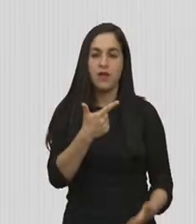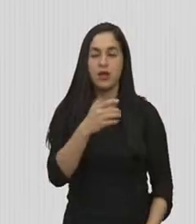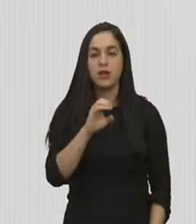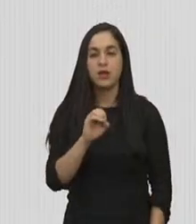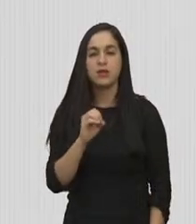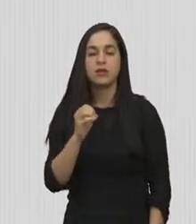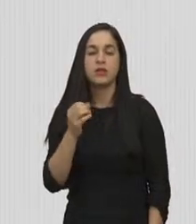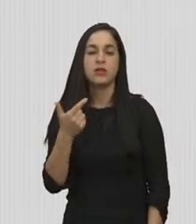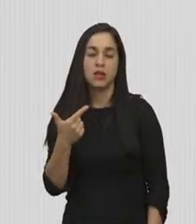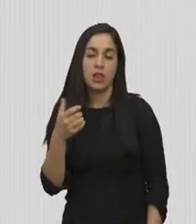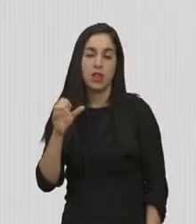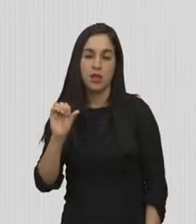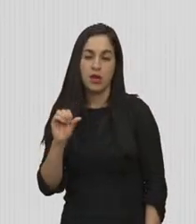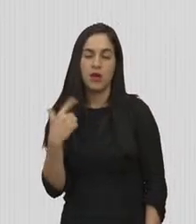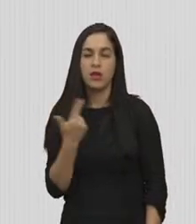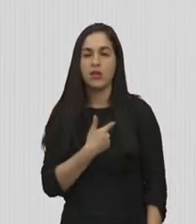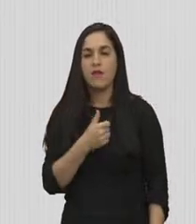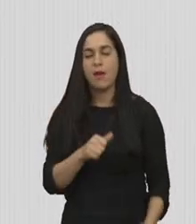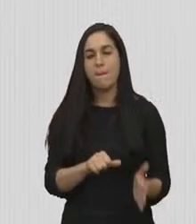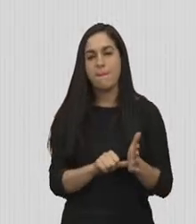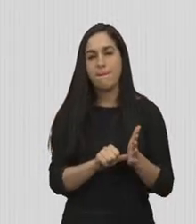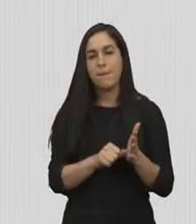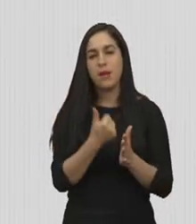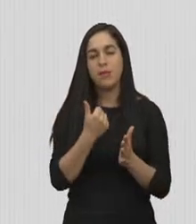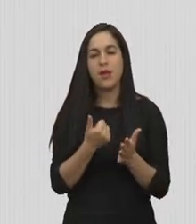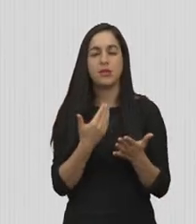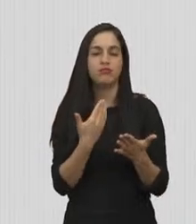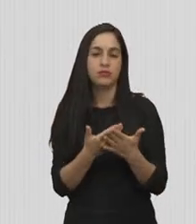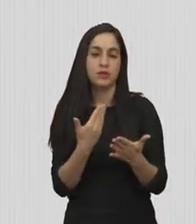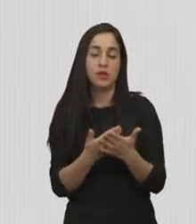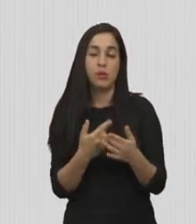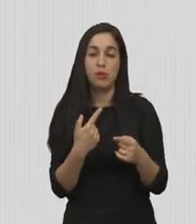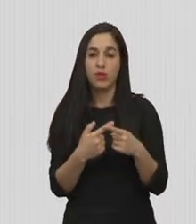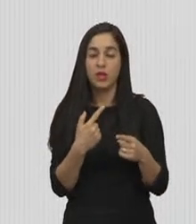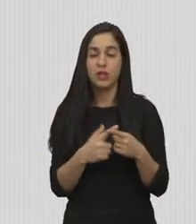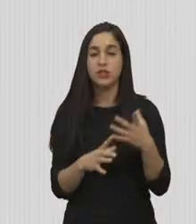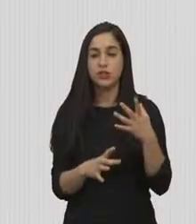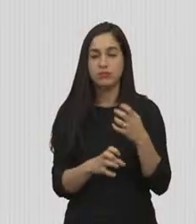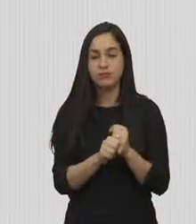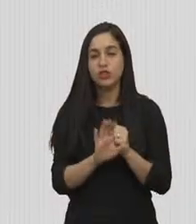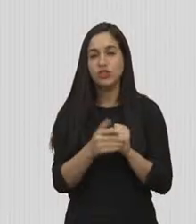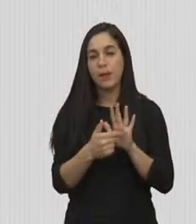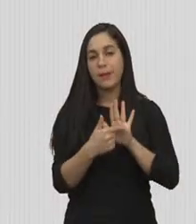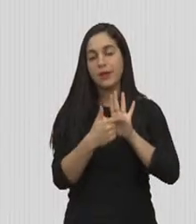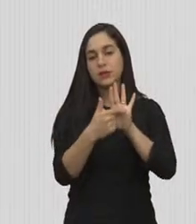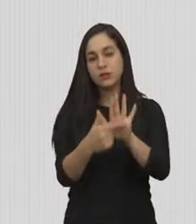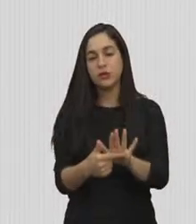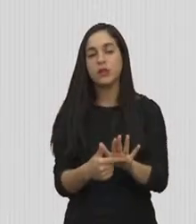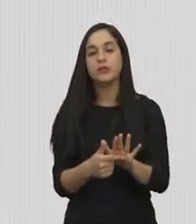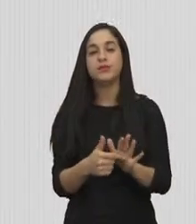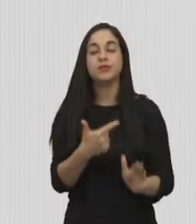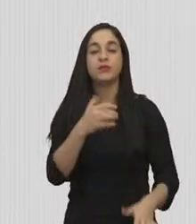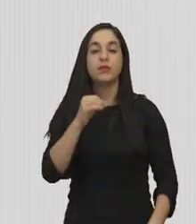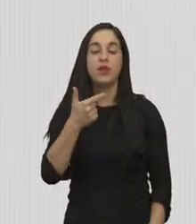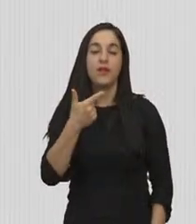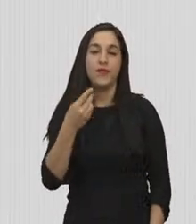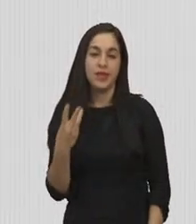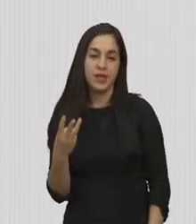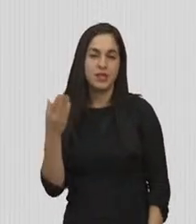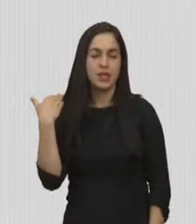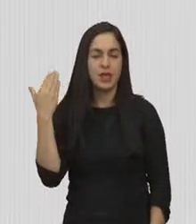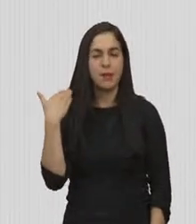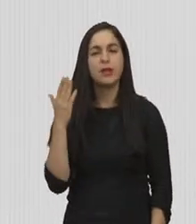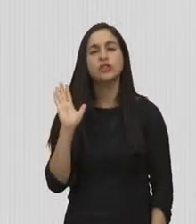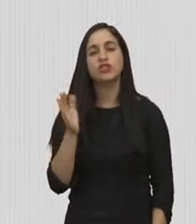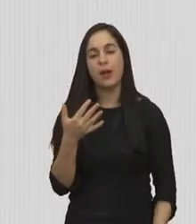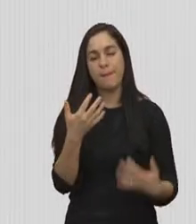primeira revisão porque é uma revisão do plano que a gente já apresentou aqui em 2023. Então, lá naquele plano, a gente aprovou um